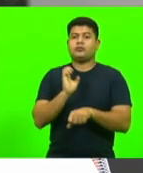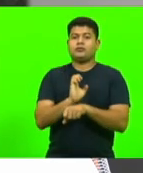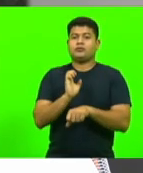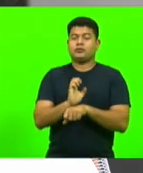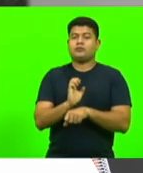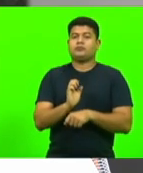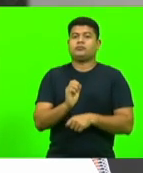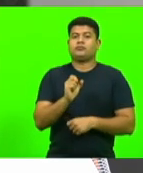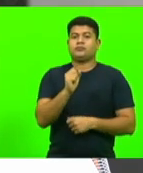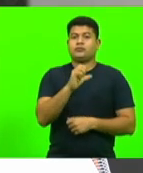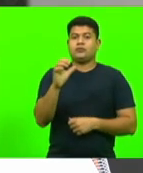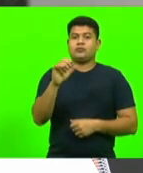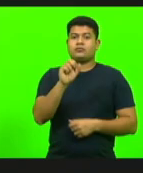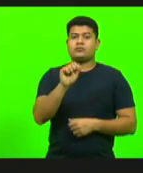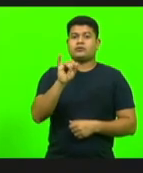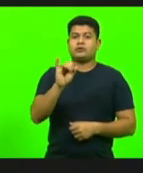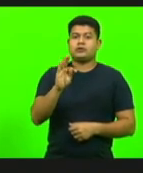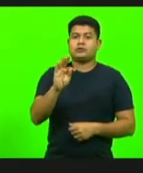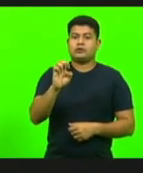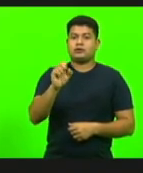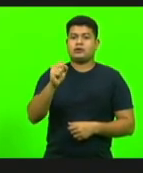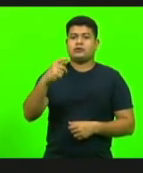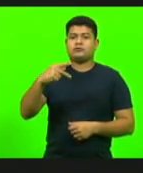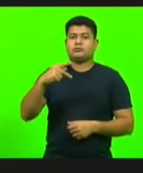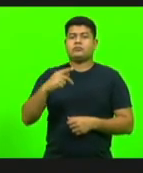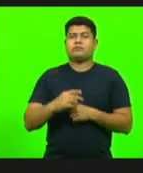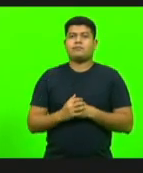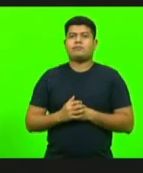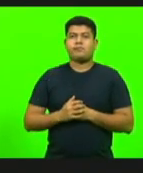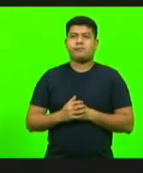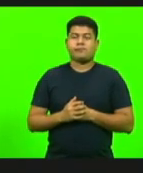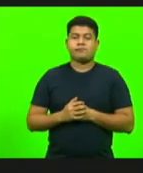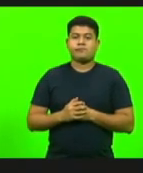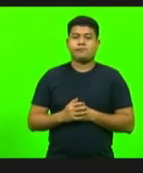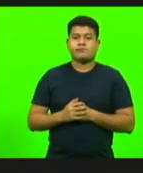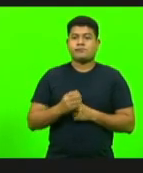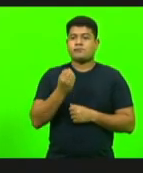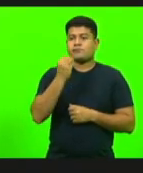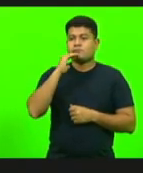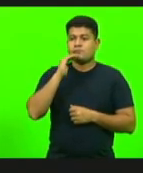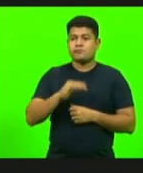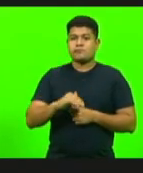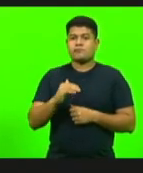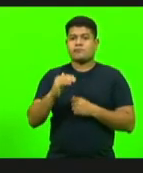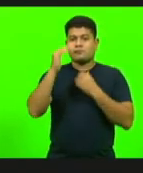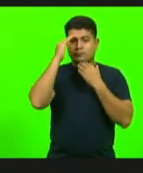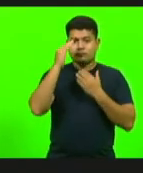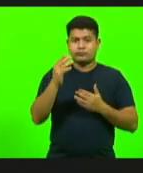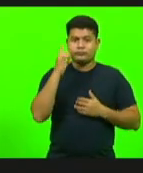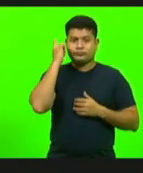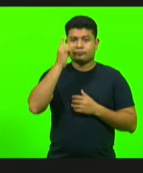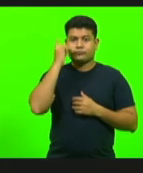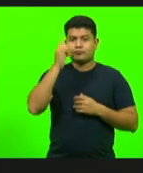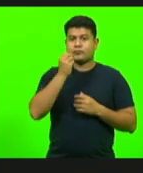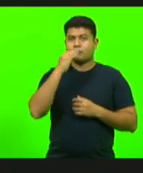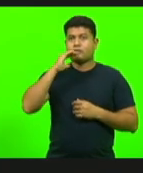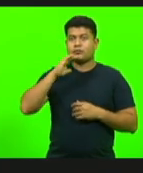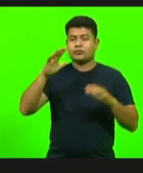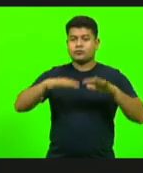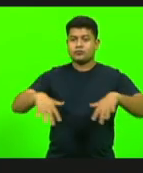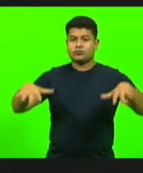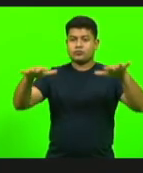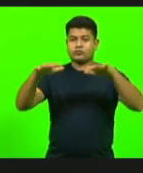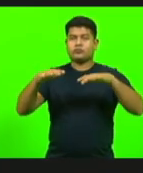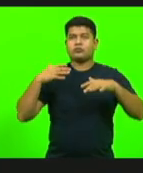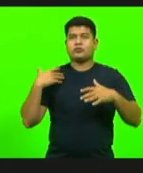o sintesp Oi boa tarde obrigado a deputada Boa tarde a todos boa tarde a